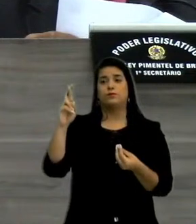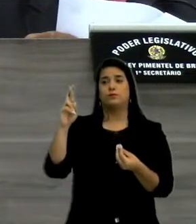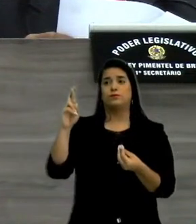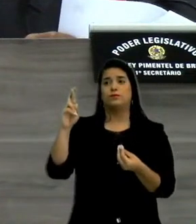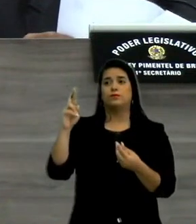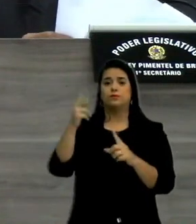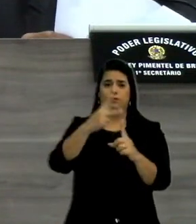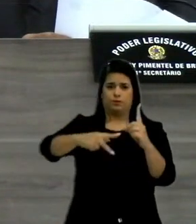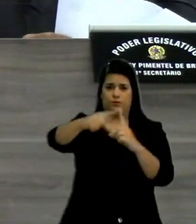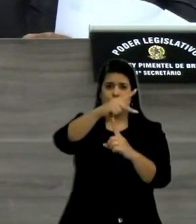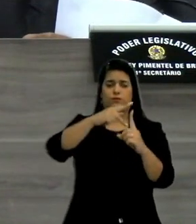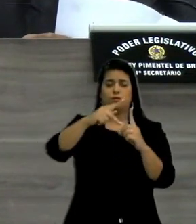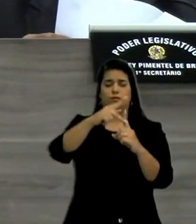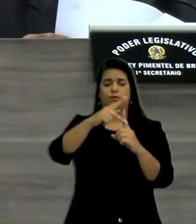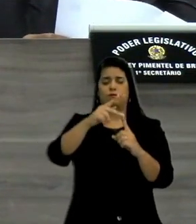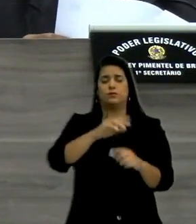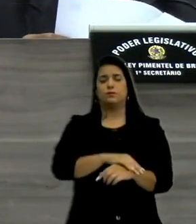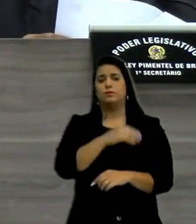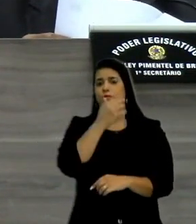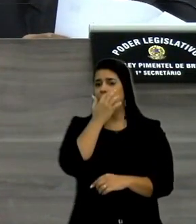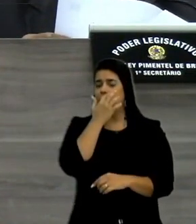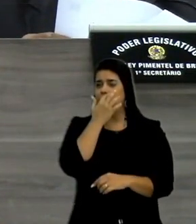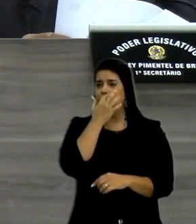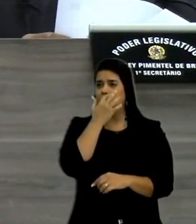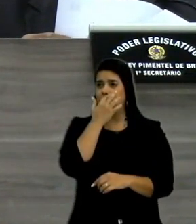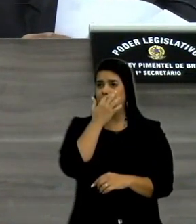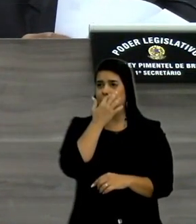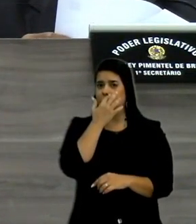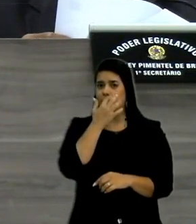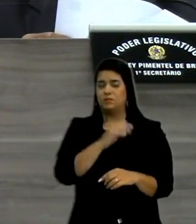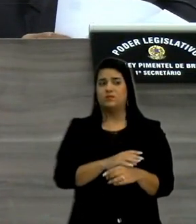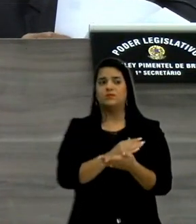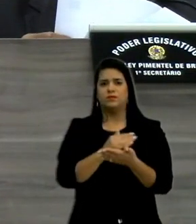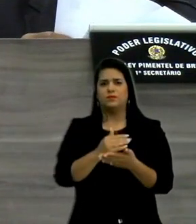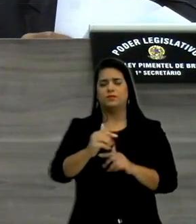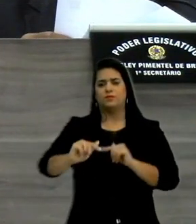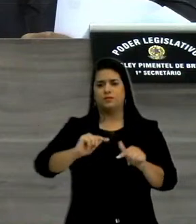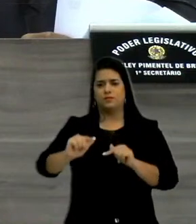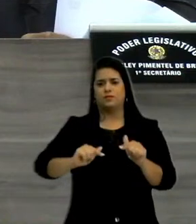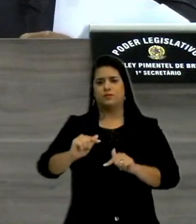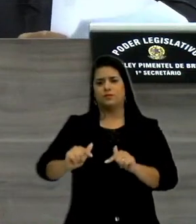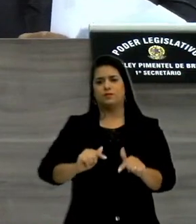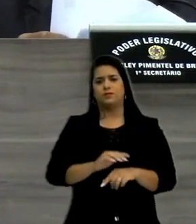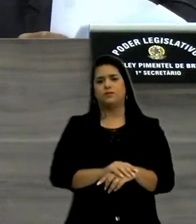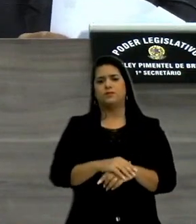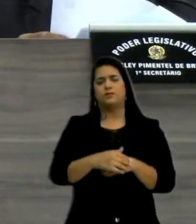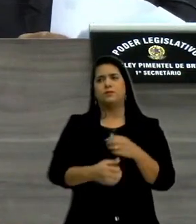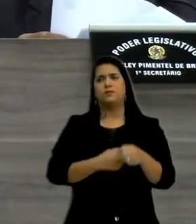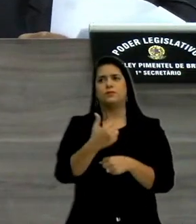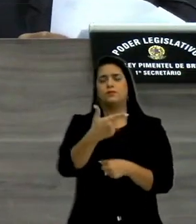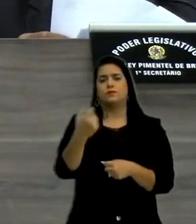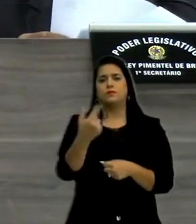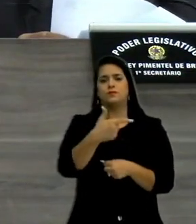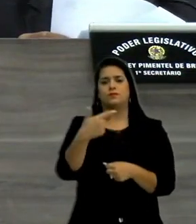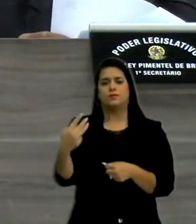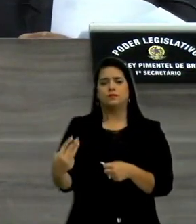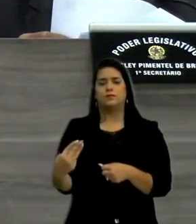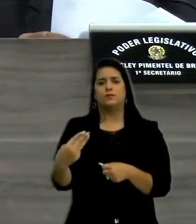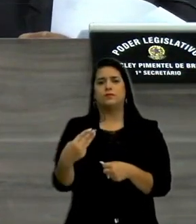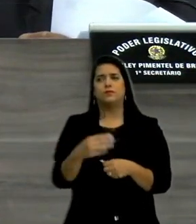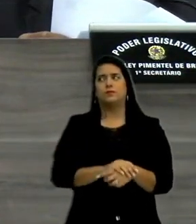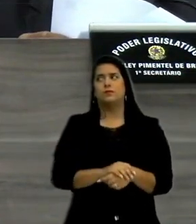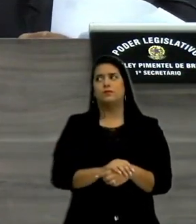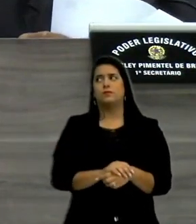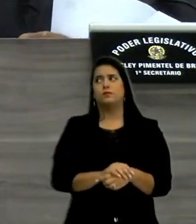São Bento do Una, Previuna. Ato de designação, portaria 29/2023. Período de cargo,